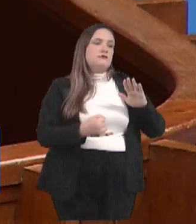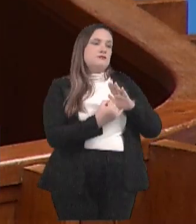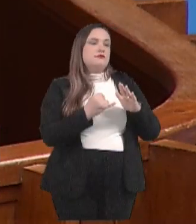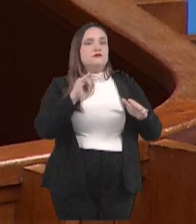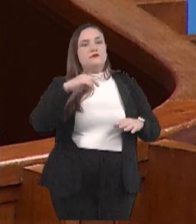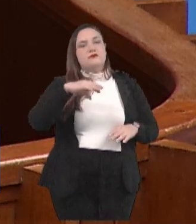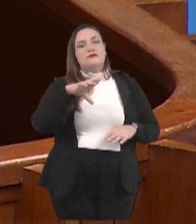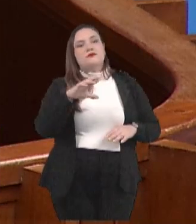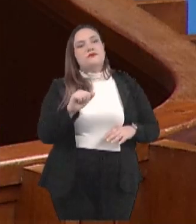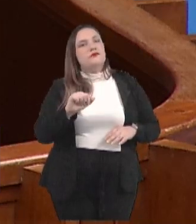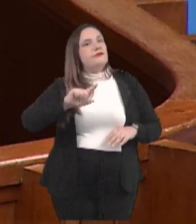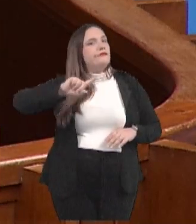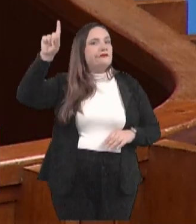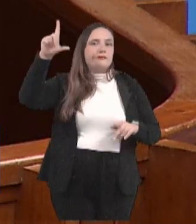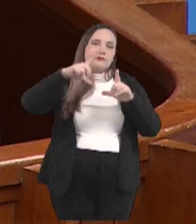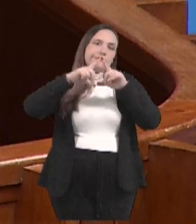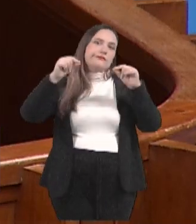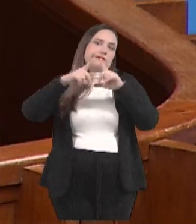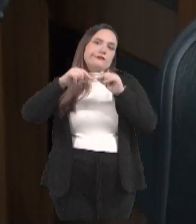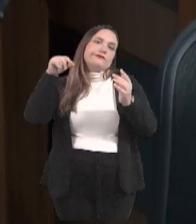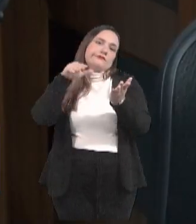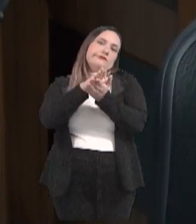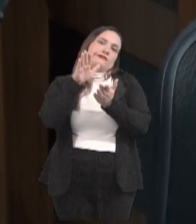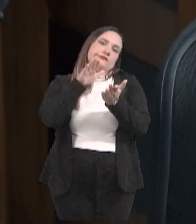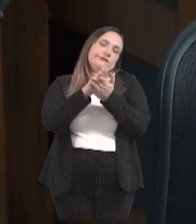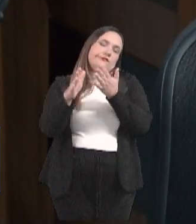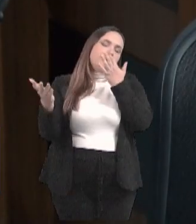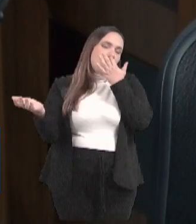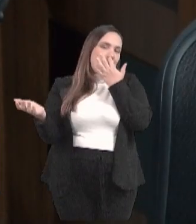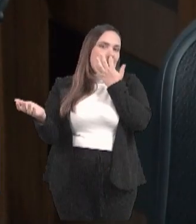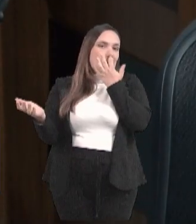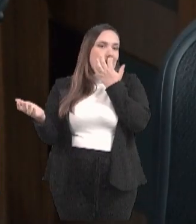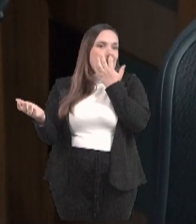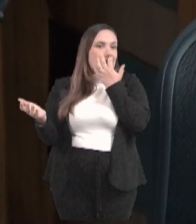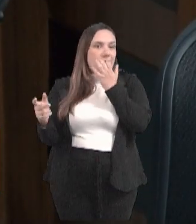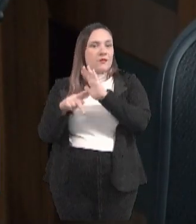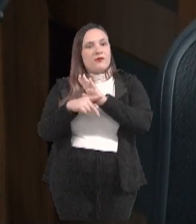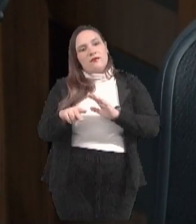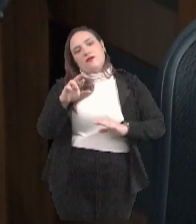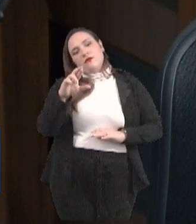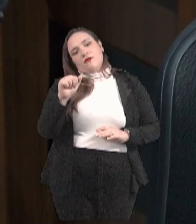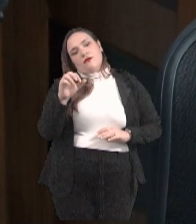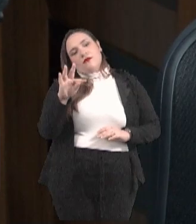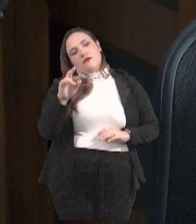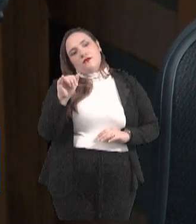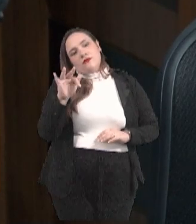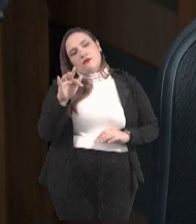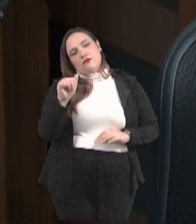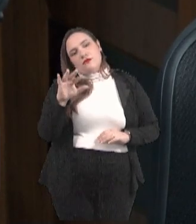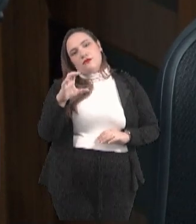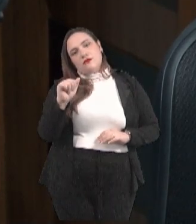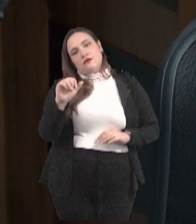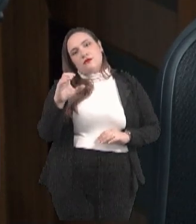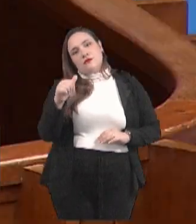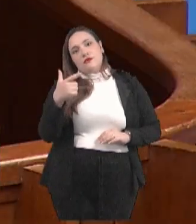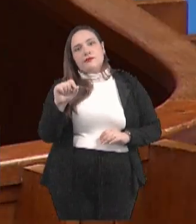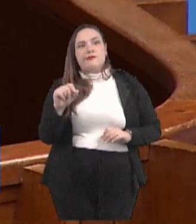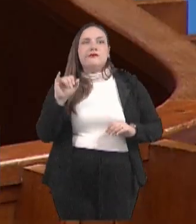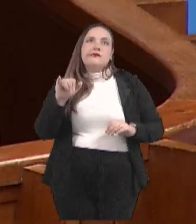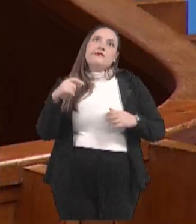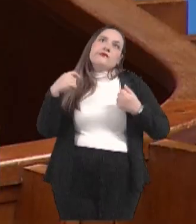de Brasília que emite esse documento da ratificação. Então, se você quiser fazer um inventário,